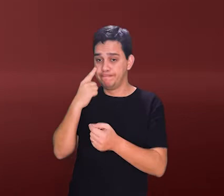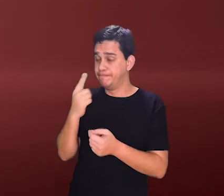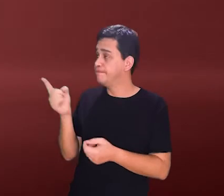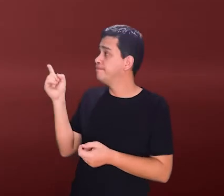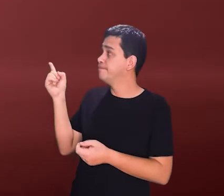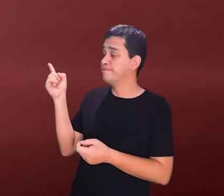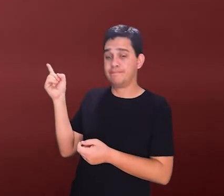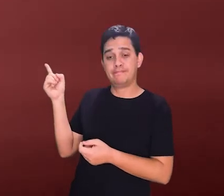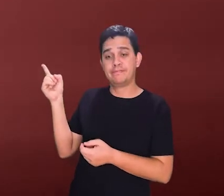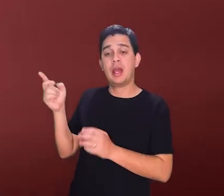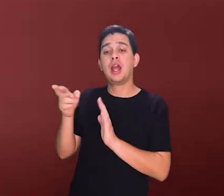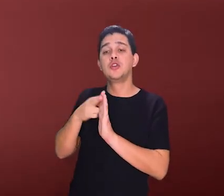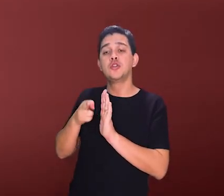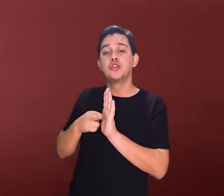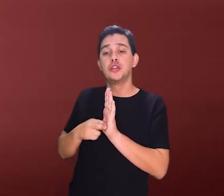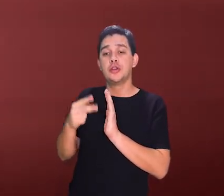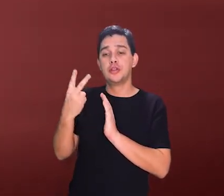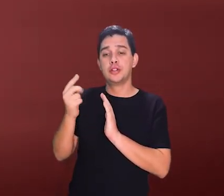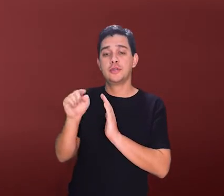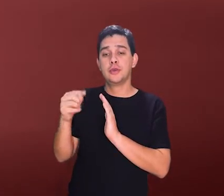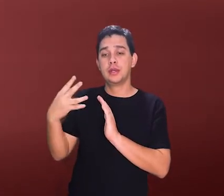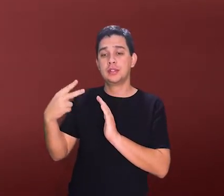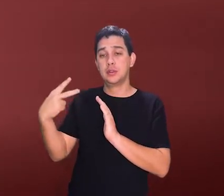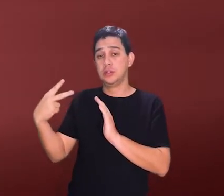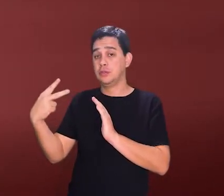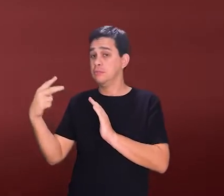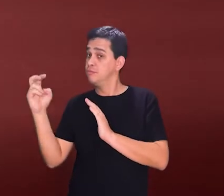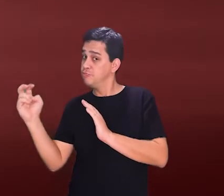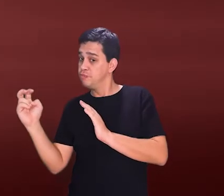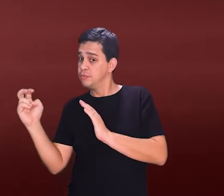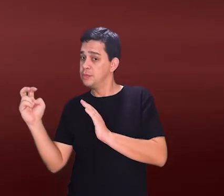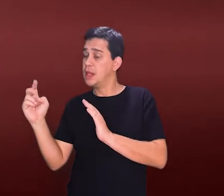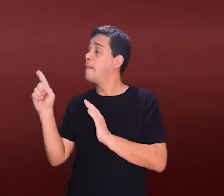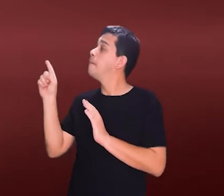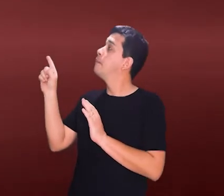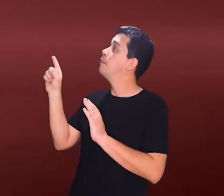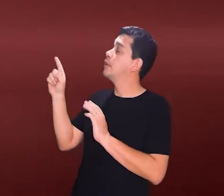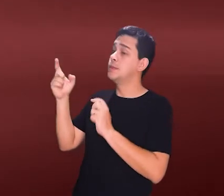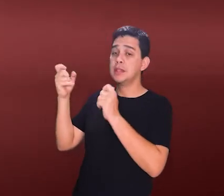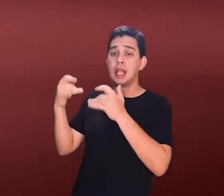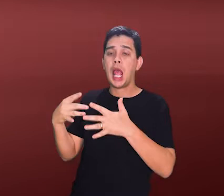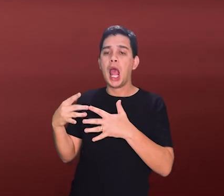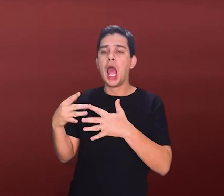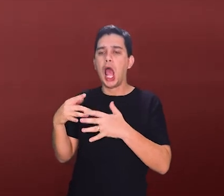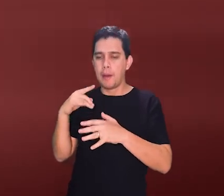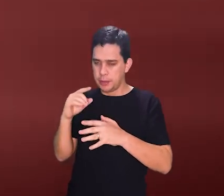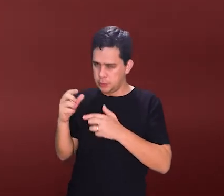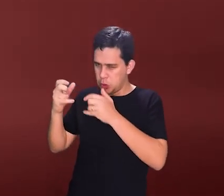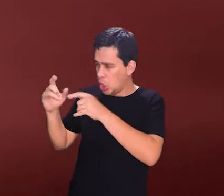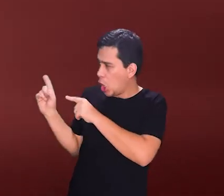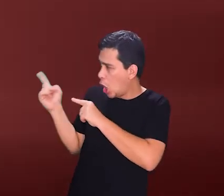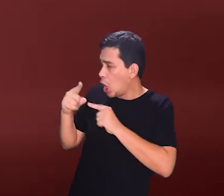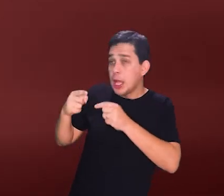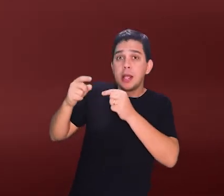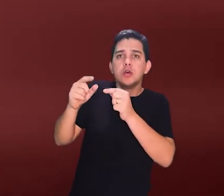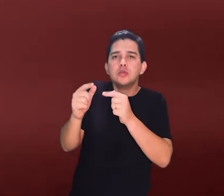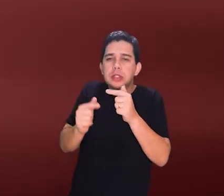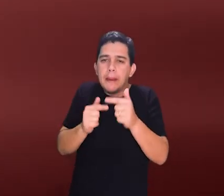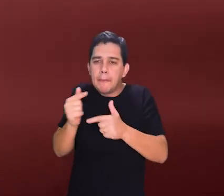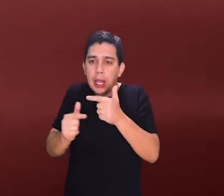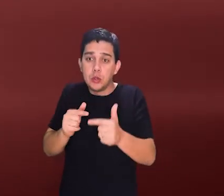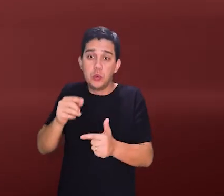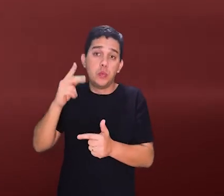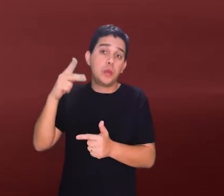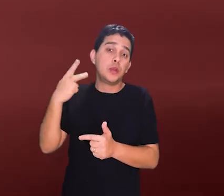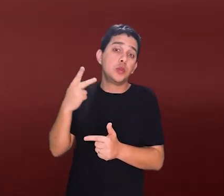de 16 de julho de 2021, e ela foi instituída para buscar uma atuação mais articulada, mais integrada entre as promotorias de